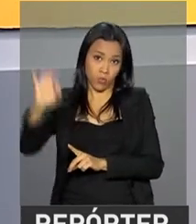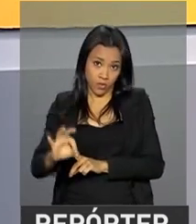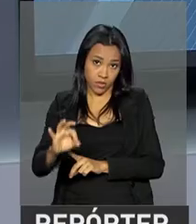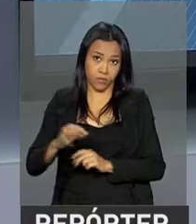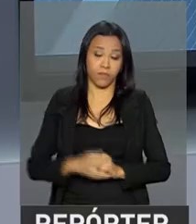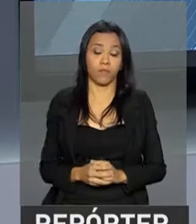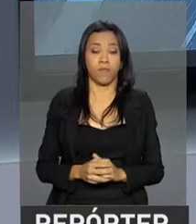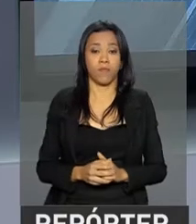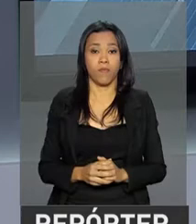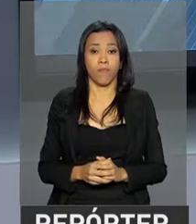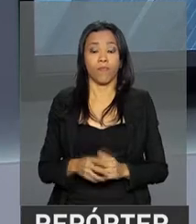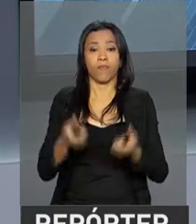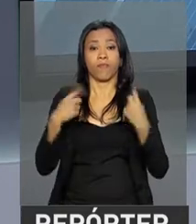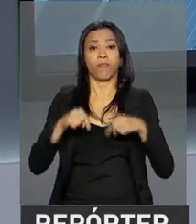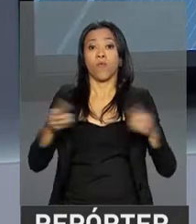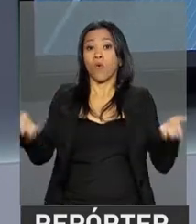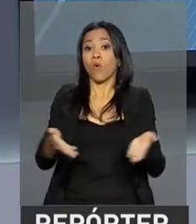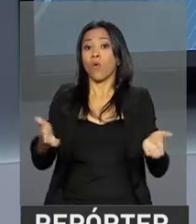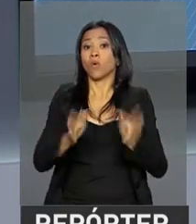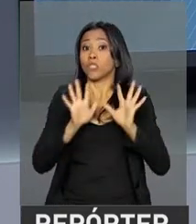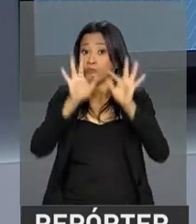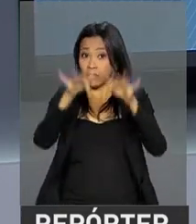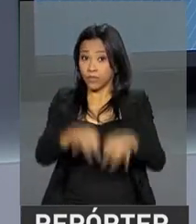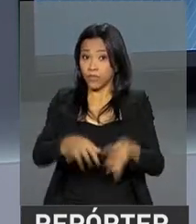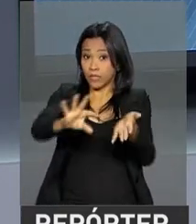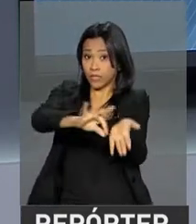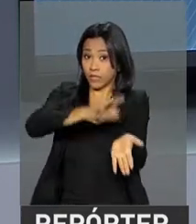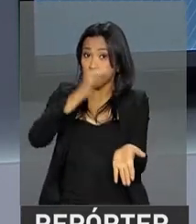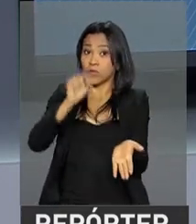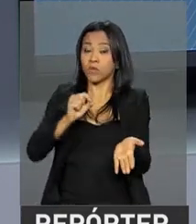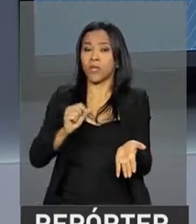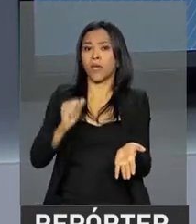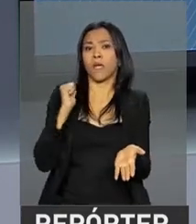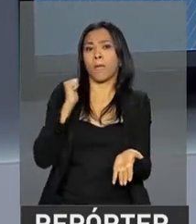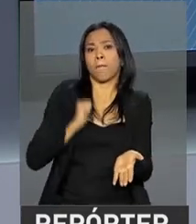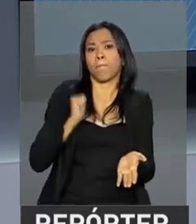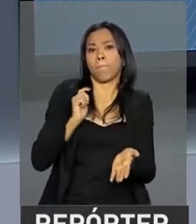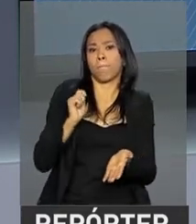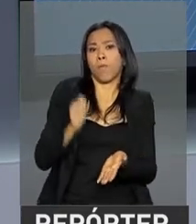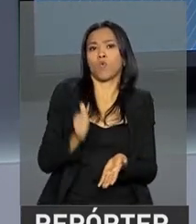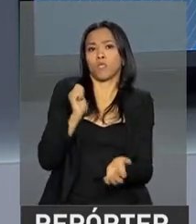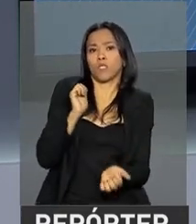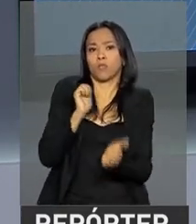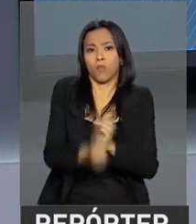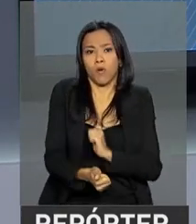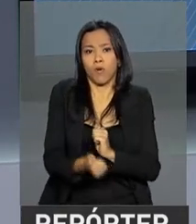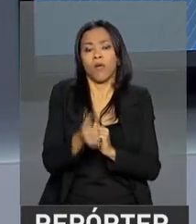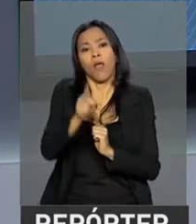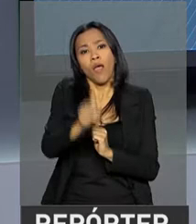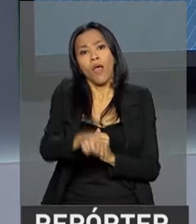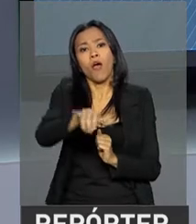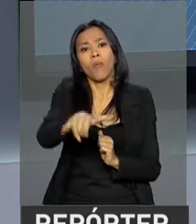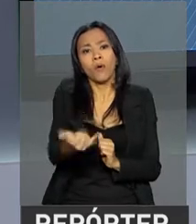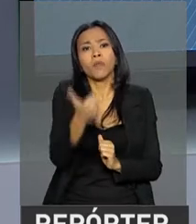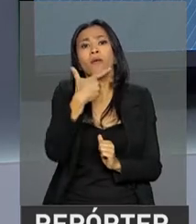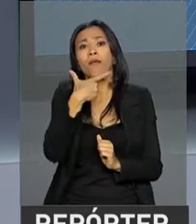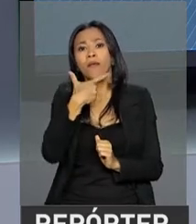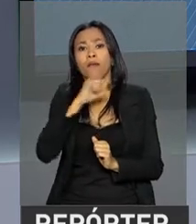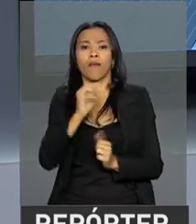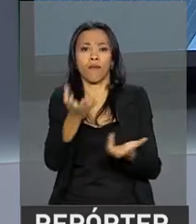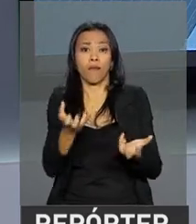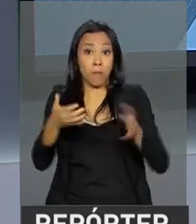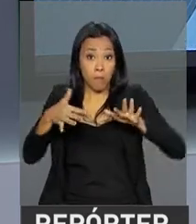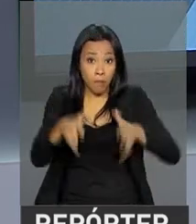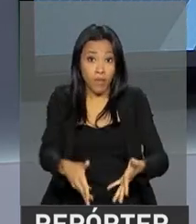8,25%. Termina hoje as inscrições para o programa Bolsa Atleta. É mais uma oportunidade para quem quer participar